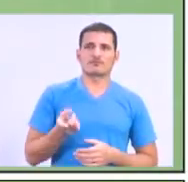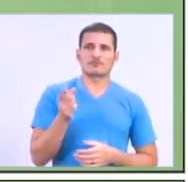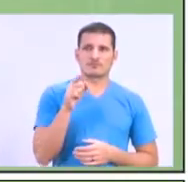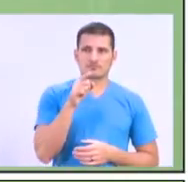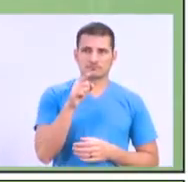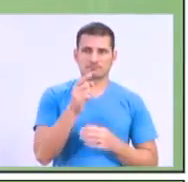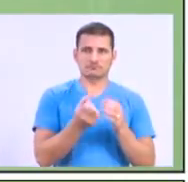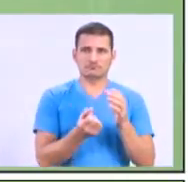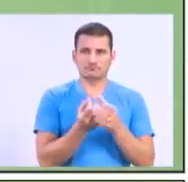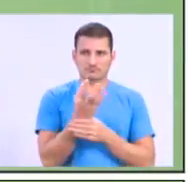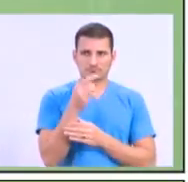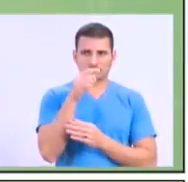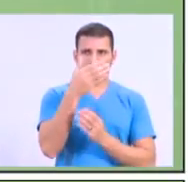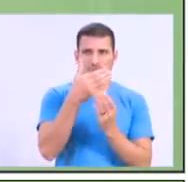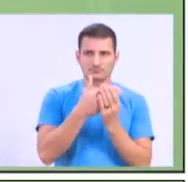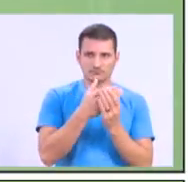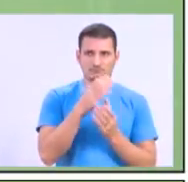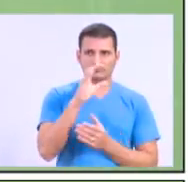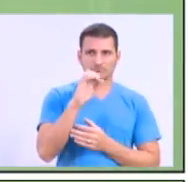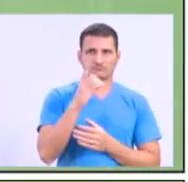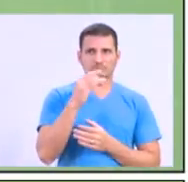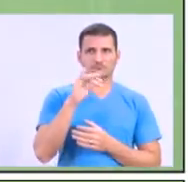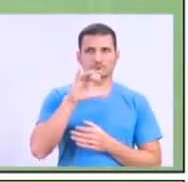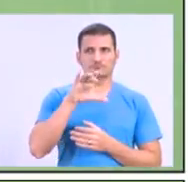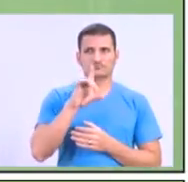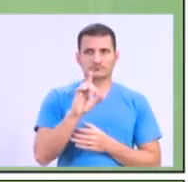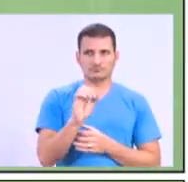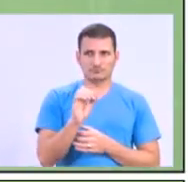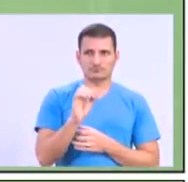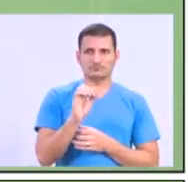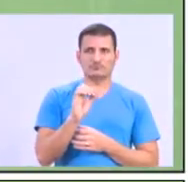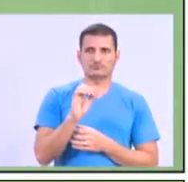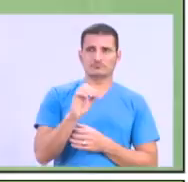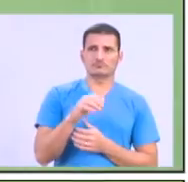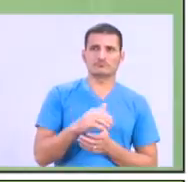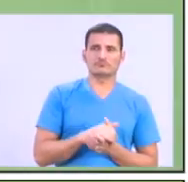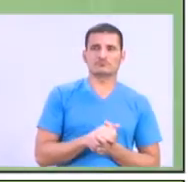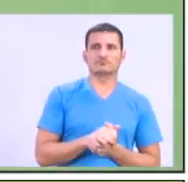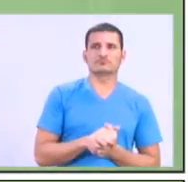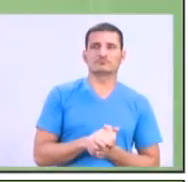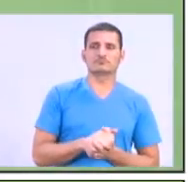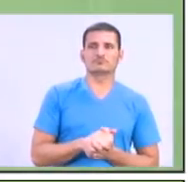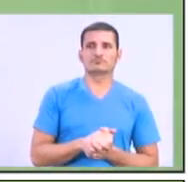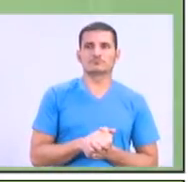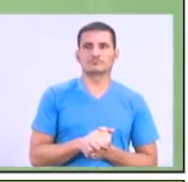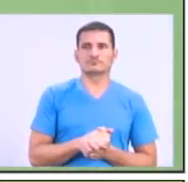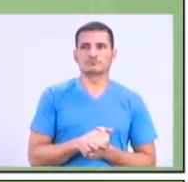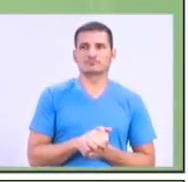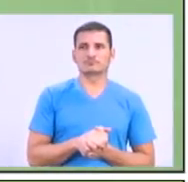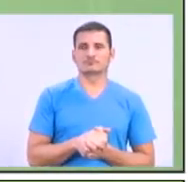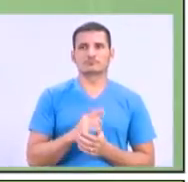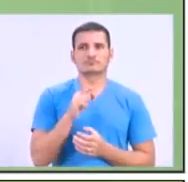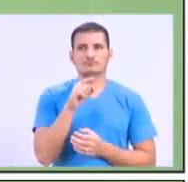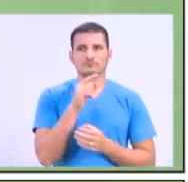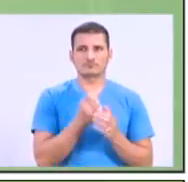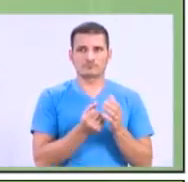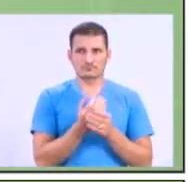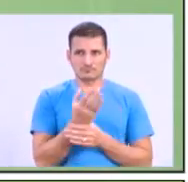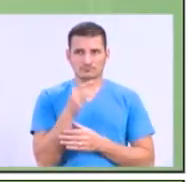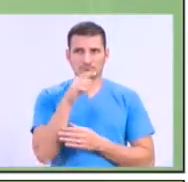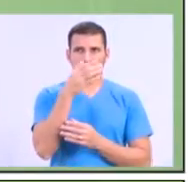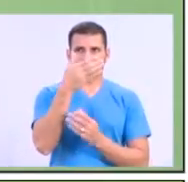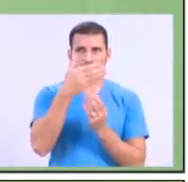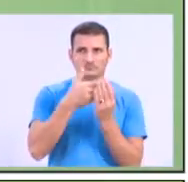esse código dentro, né, vamos chamar esse arquivo, digamos que vamos chamar esse arquivo de teste.php. Depois que você criar esse